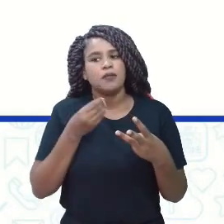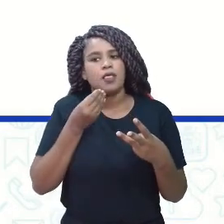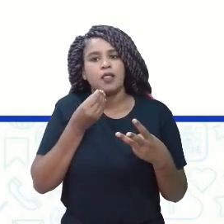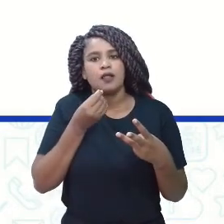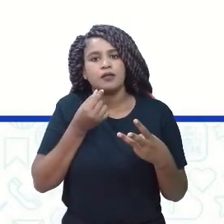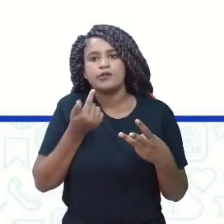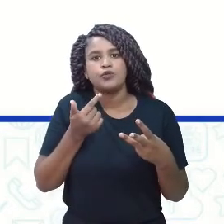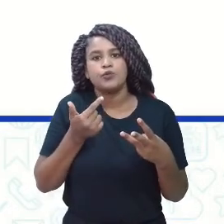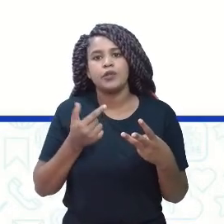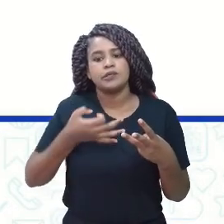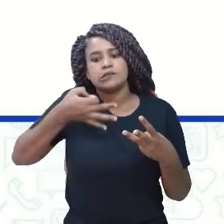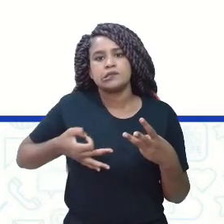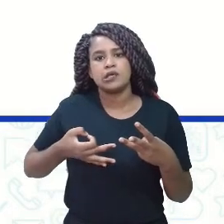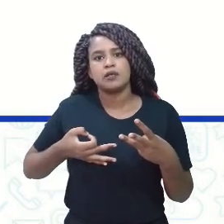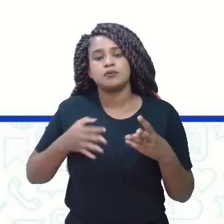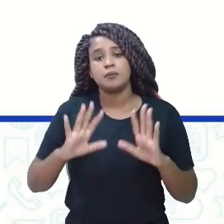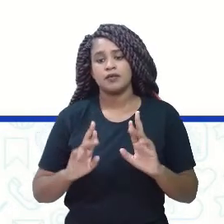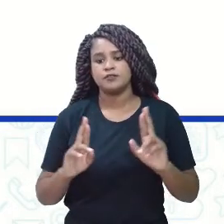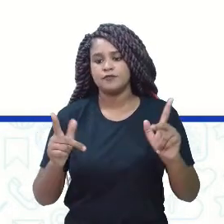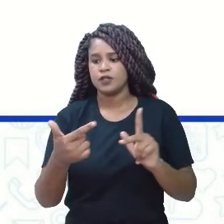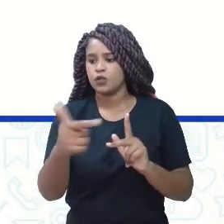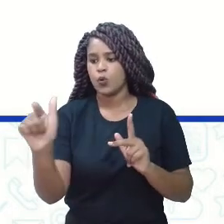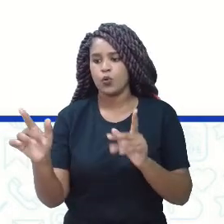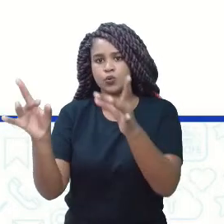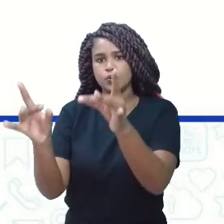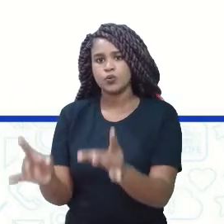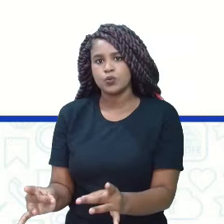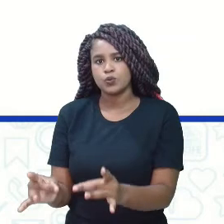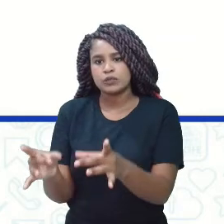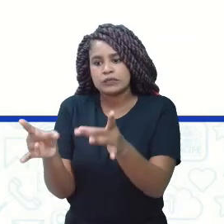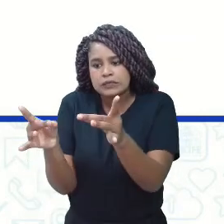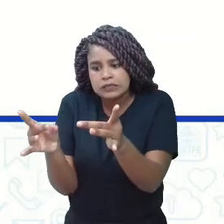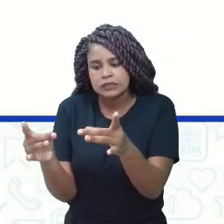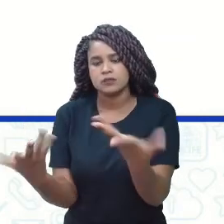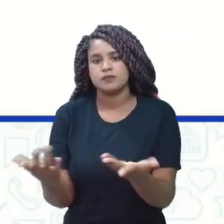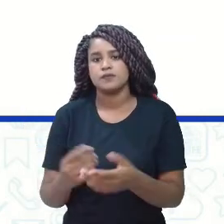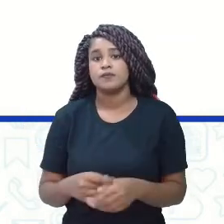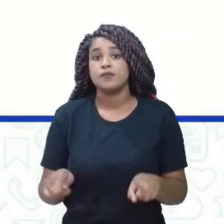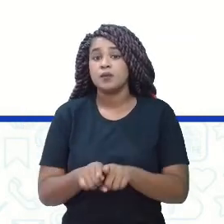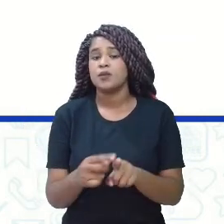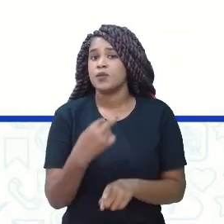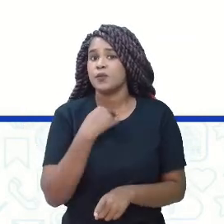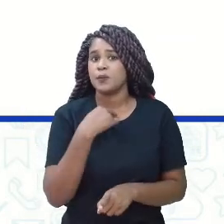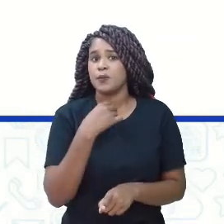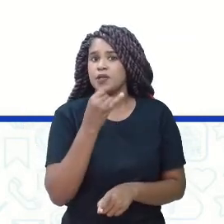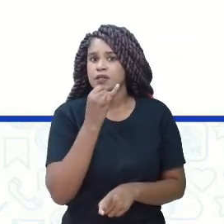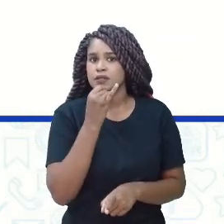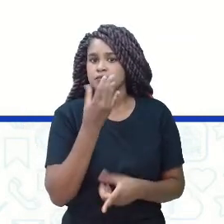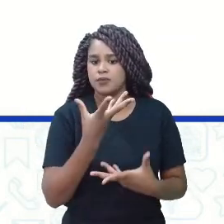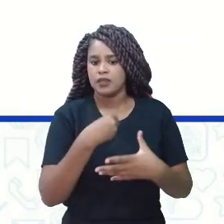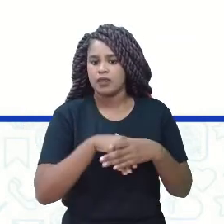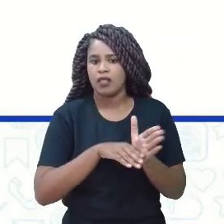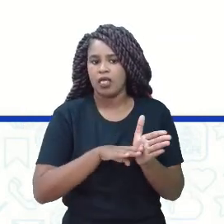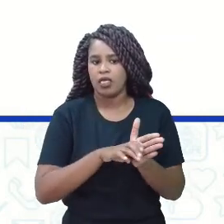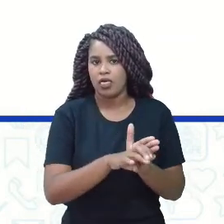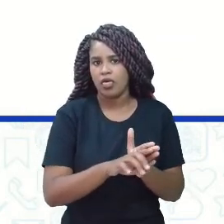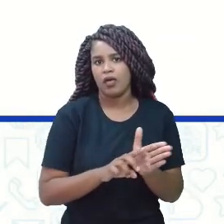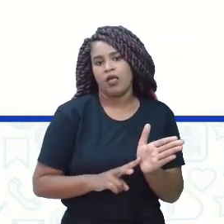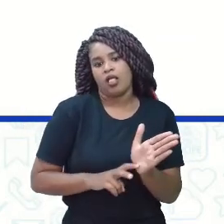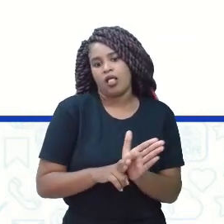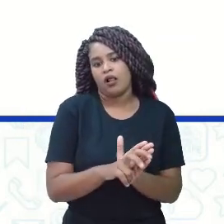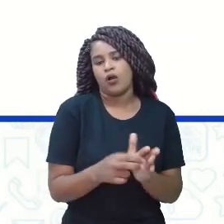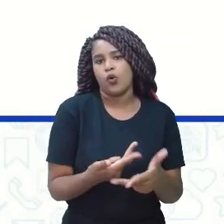dos demais líquidos. Segundo ponto, né? Não pode conter organismos patogênicos, ou seja,